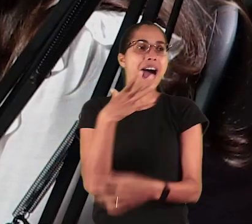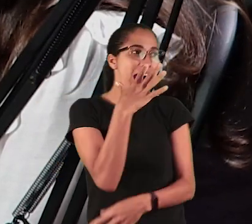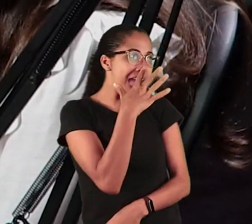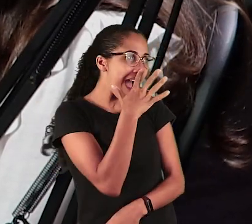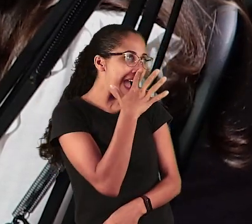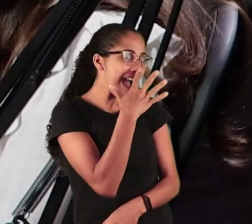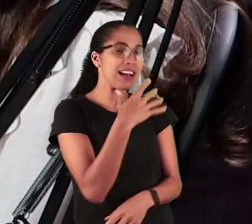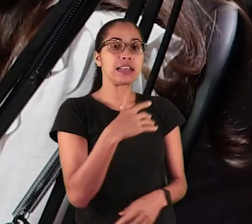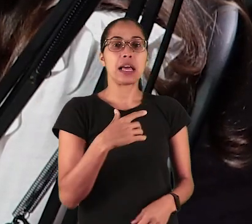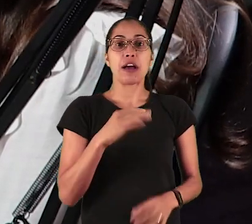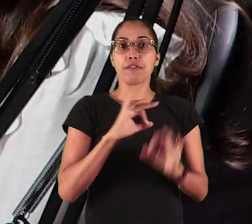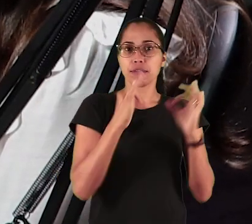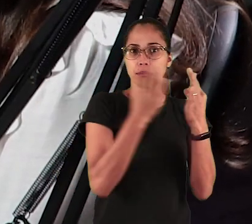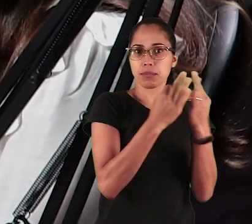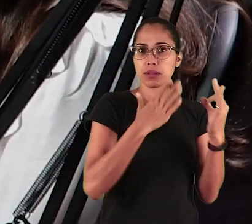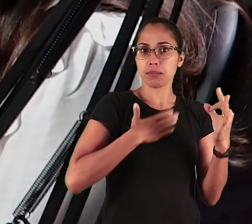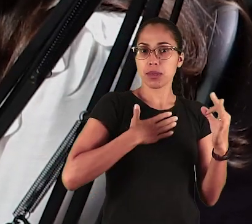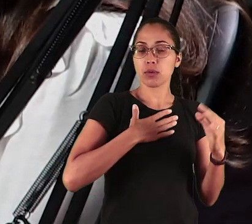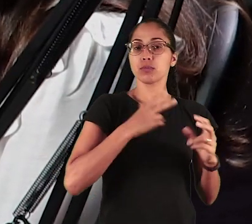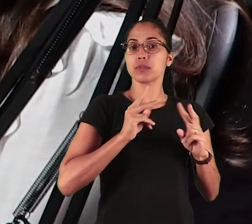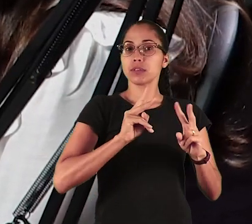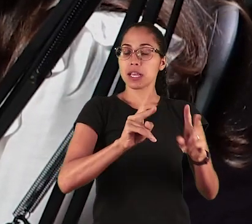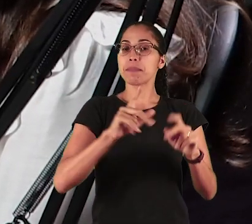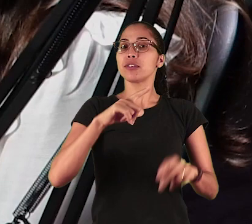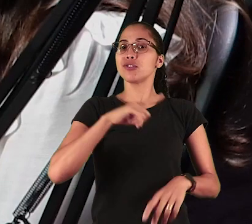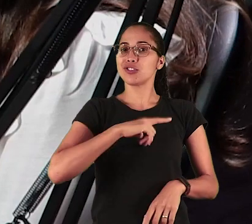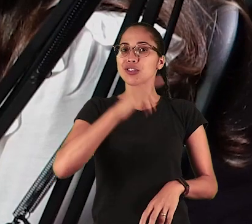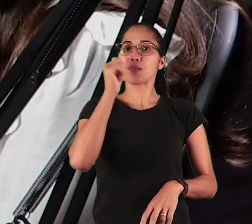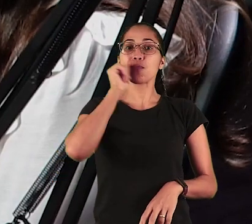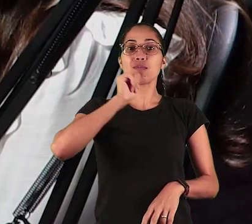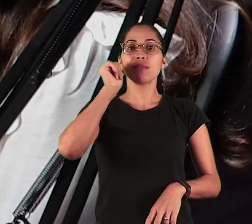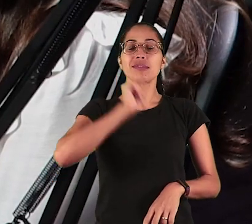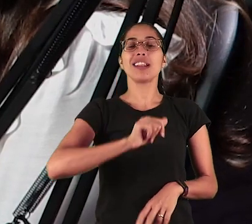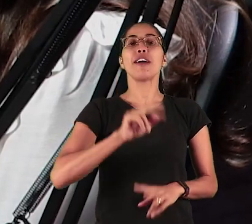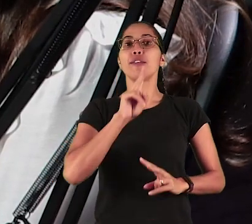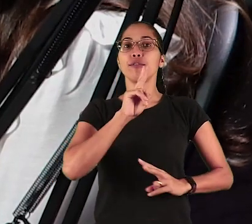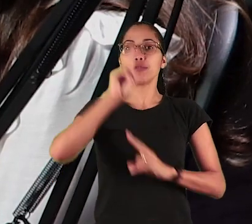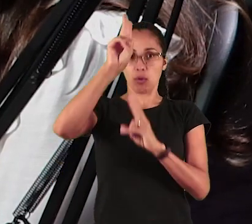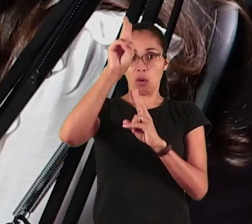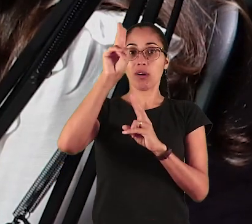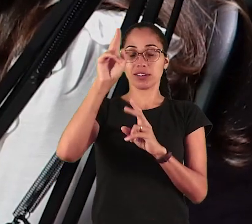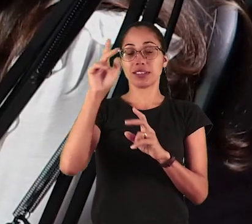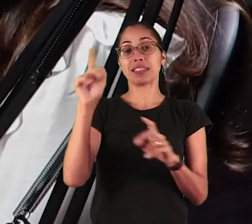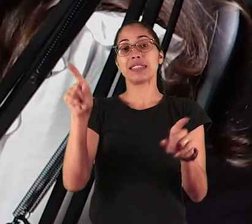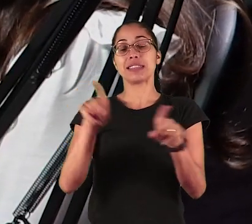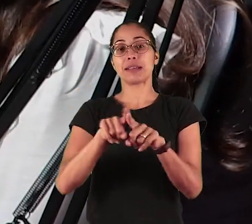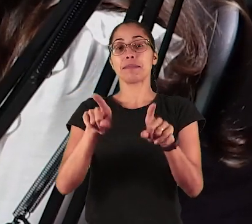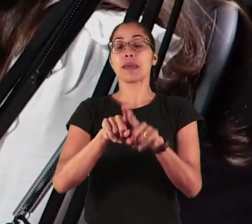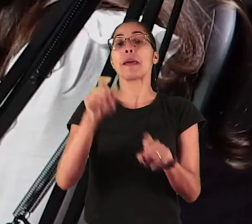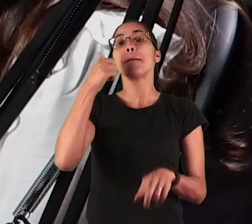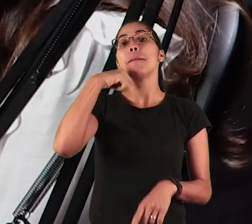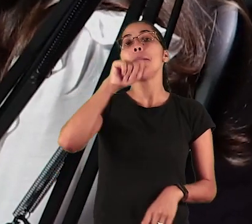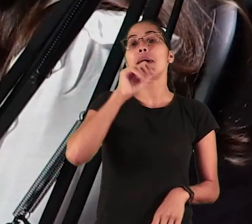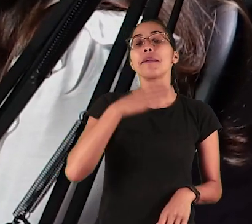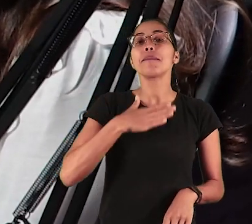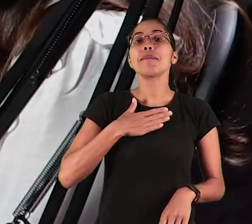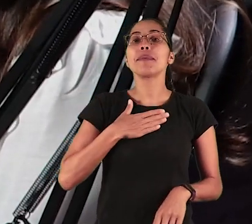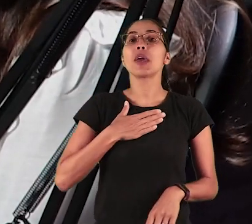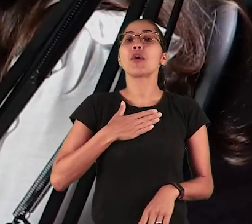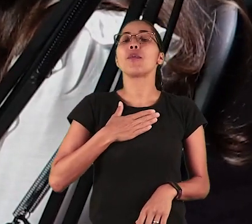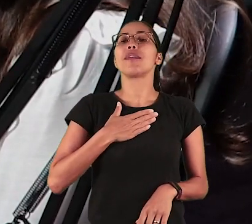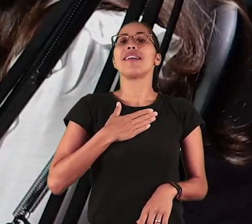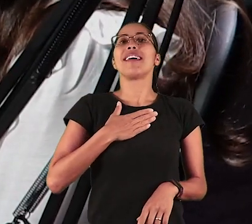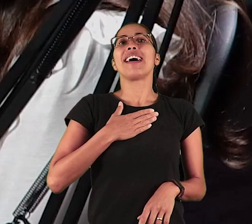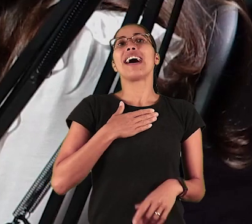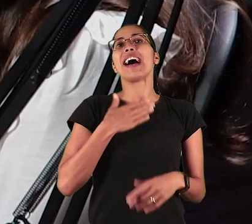fortes na minha família que né trabalhavam muito então esse negócio de virar a noite para mim sempre foi nunca foi um tabu porque minha mãe ginecologista obstetra